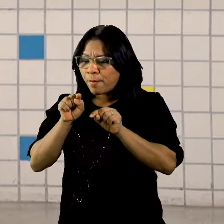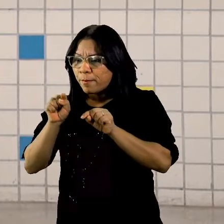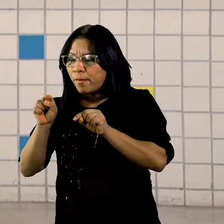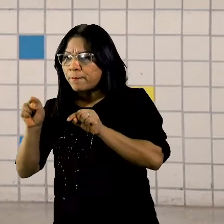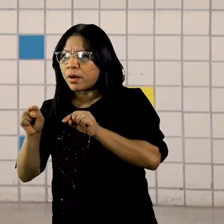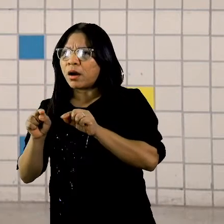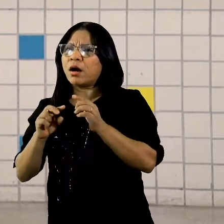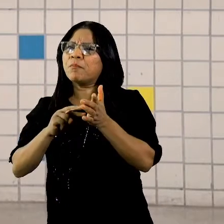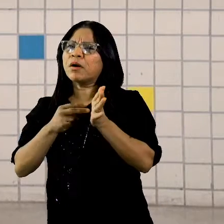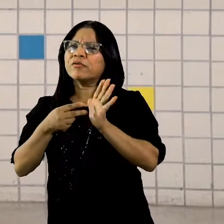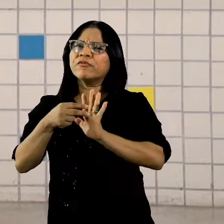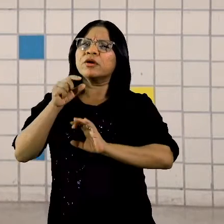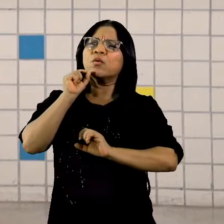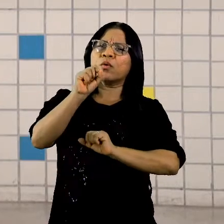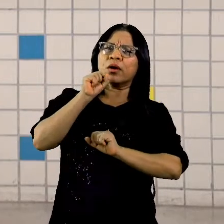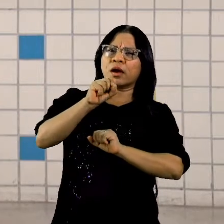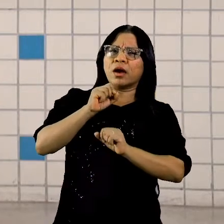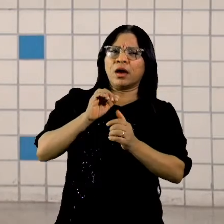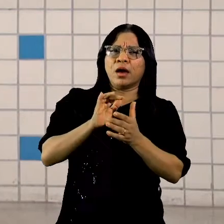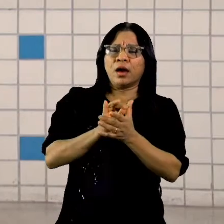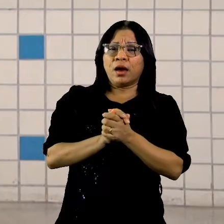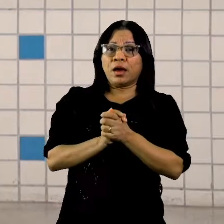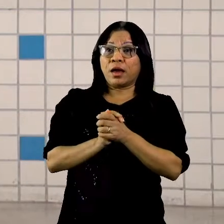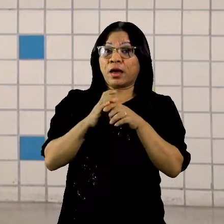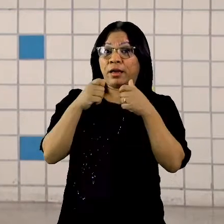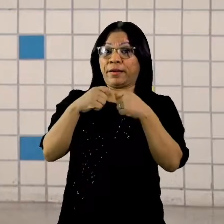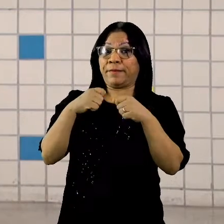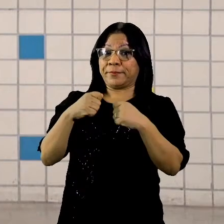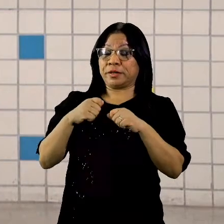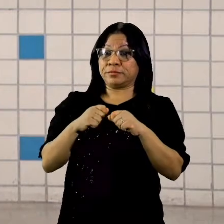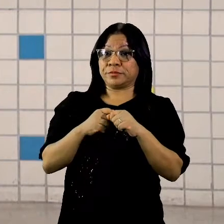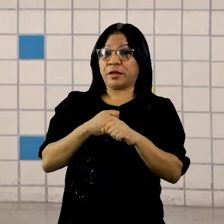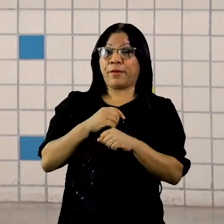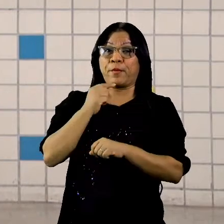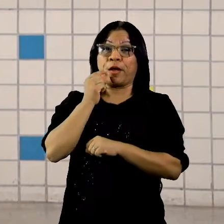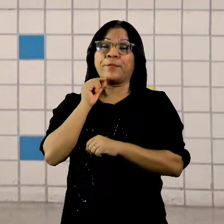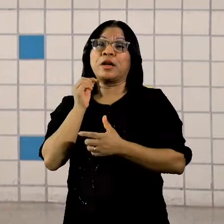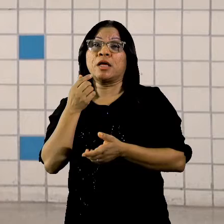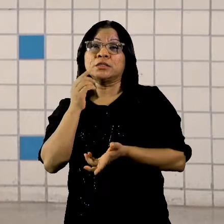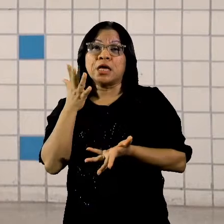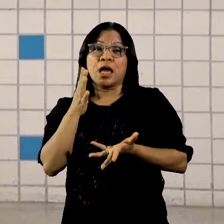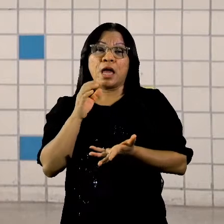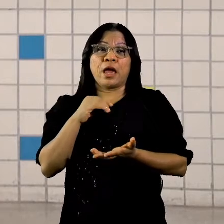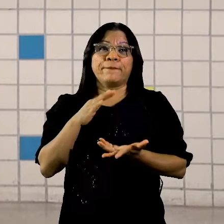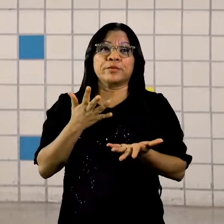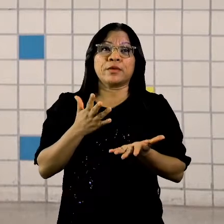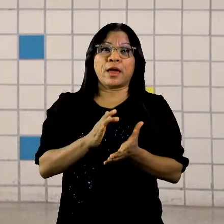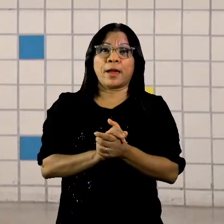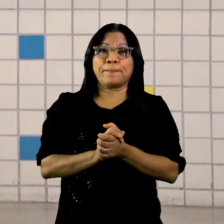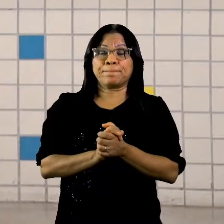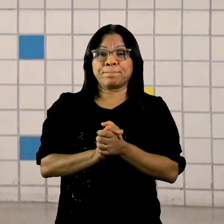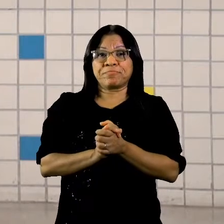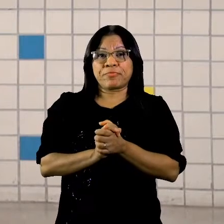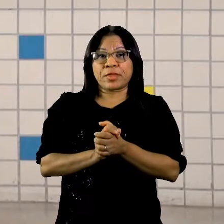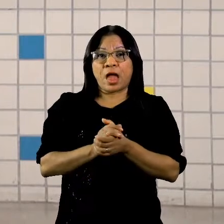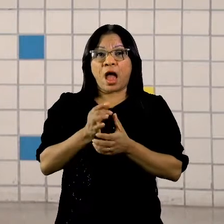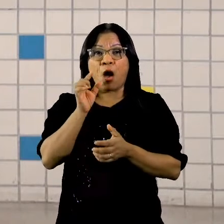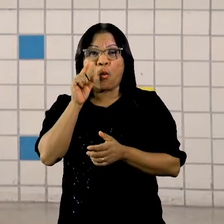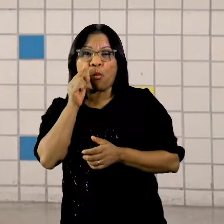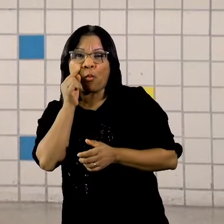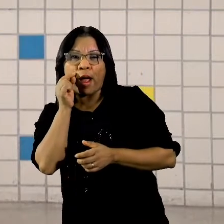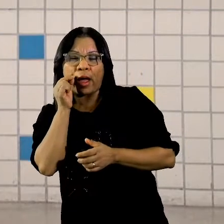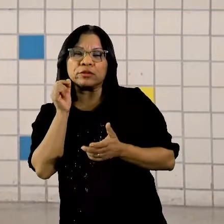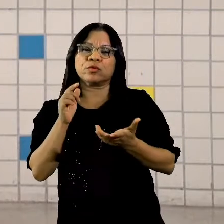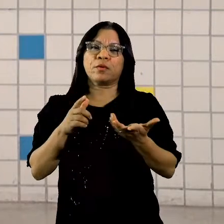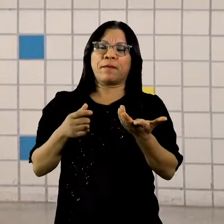pulou. E os 2 pontos? Os 2 pontos indicam que alguém vai falar. E o travessão serve para apontar